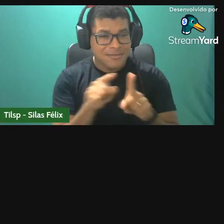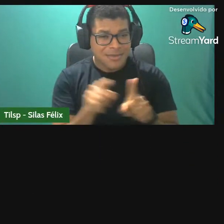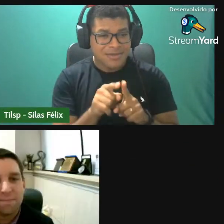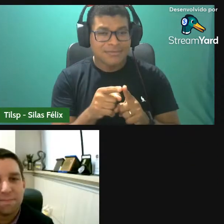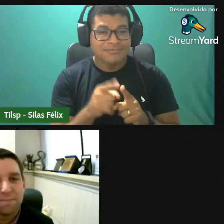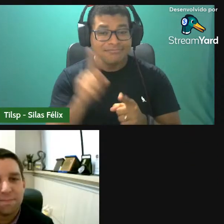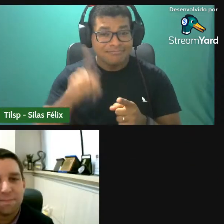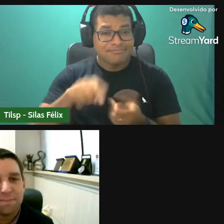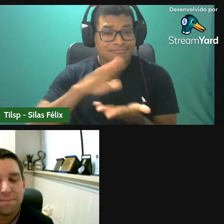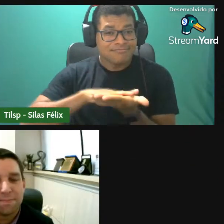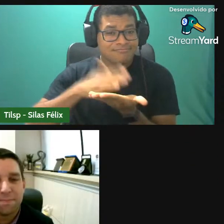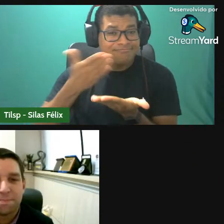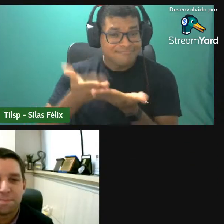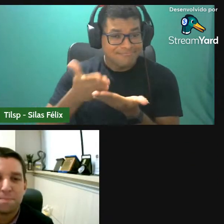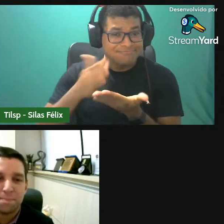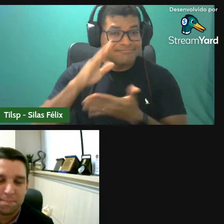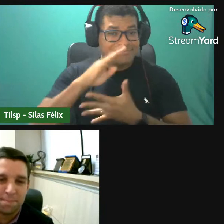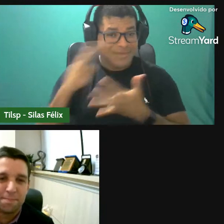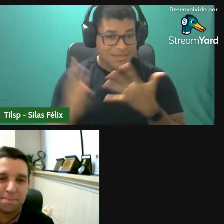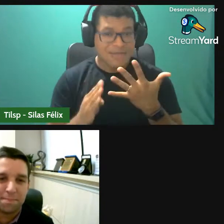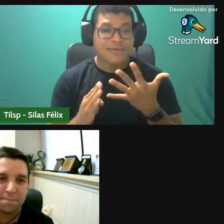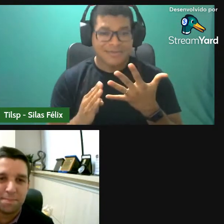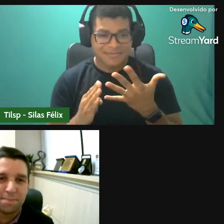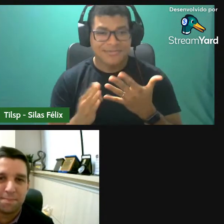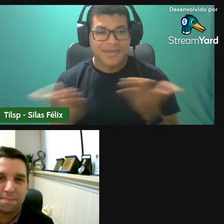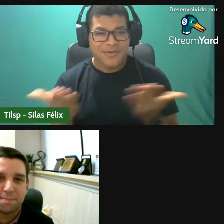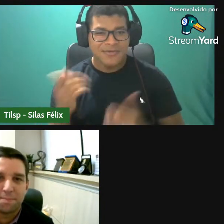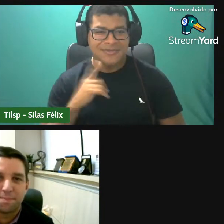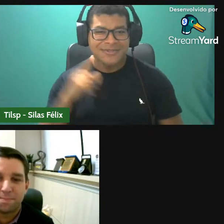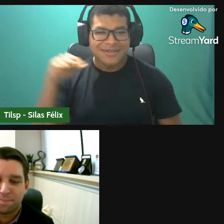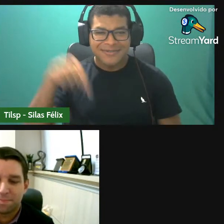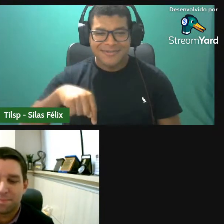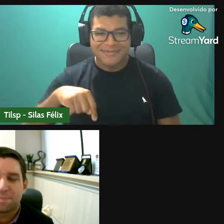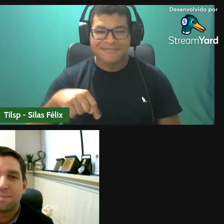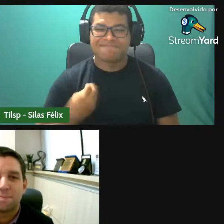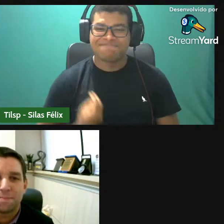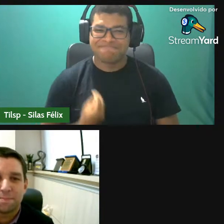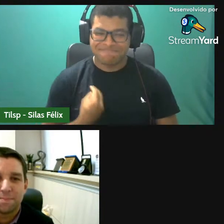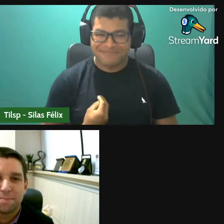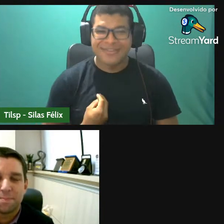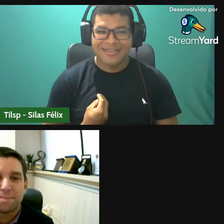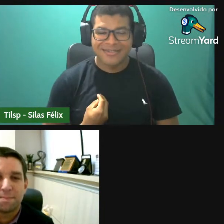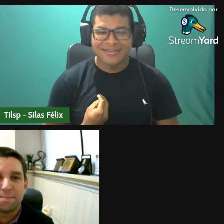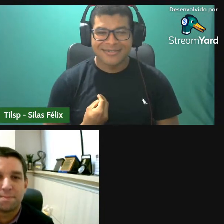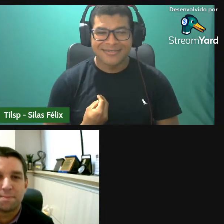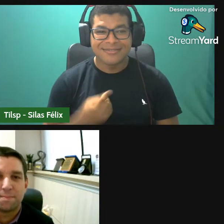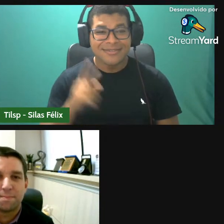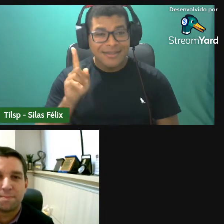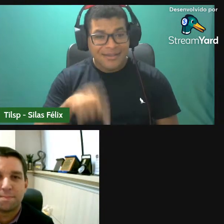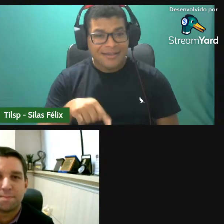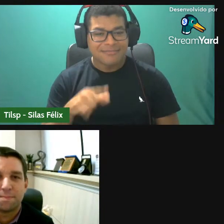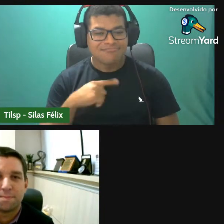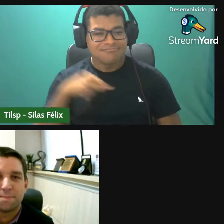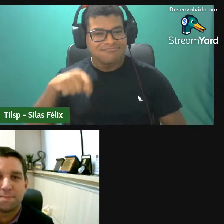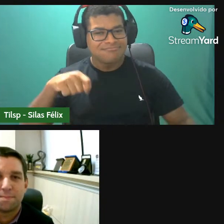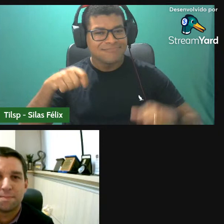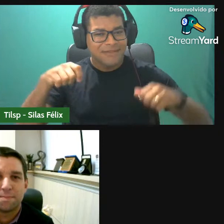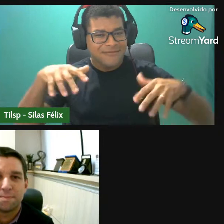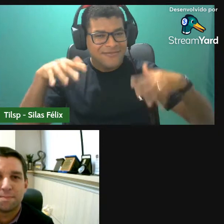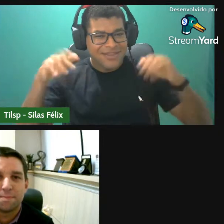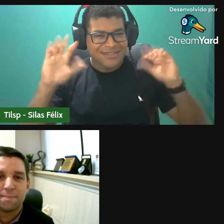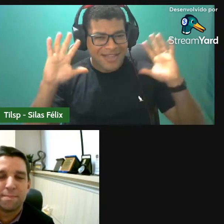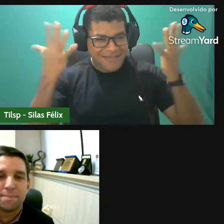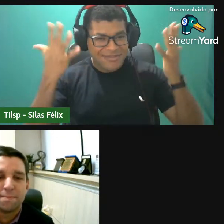aos intérpretes de Libras que estão aqui presentes hoje, para tornar esse evento ainda